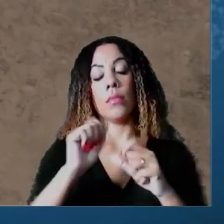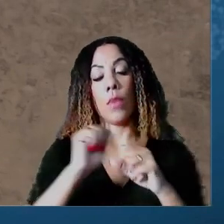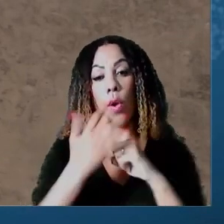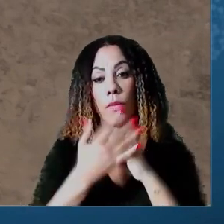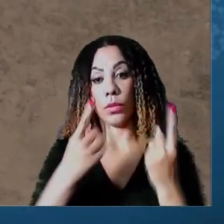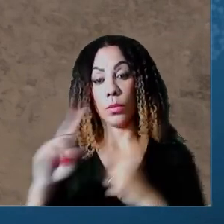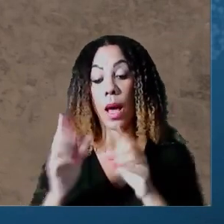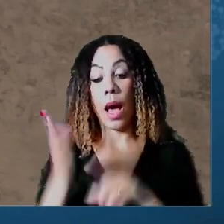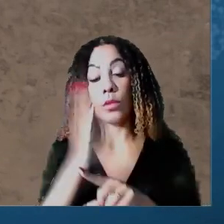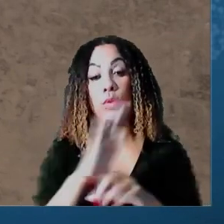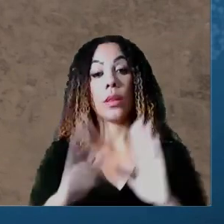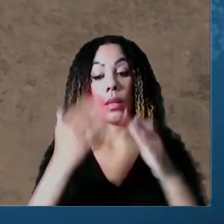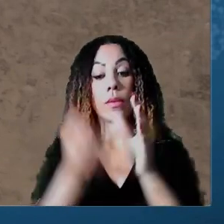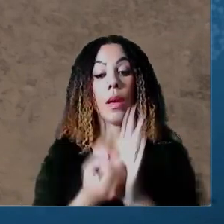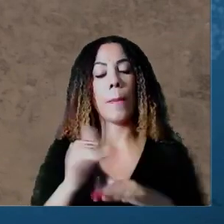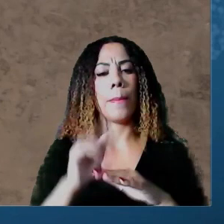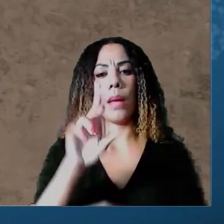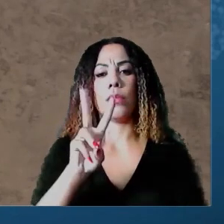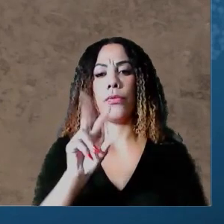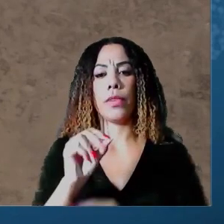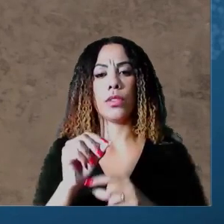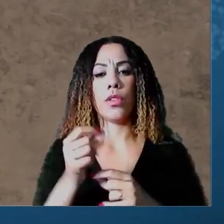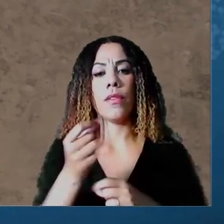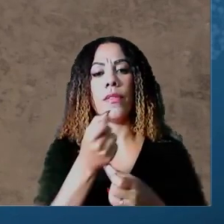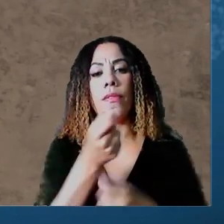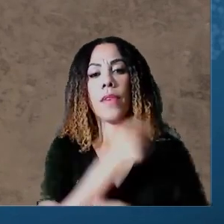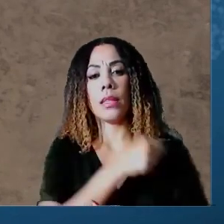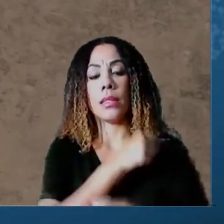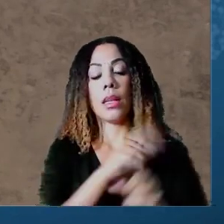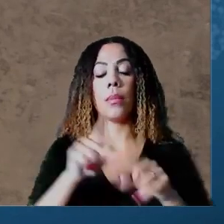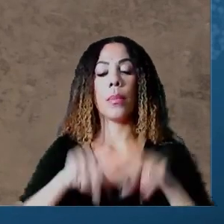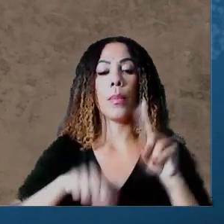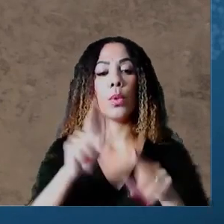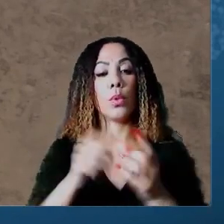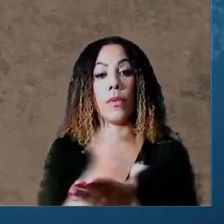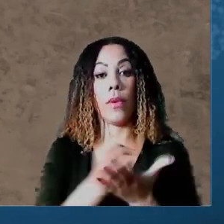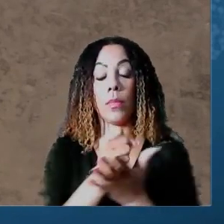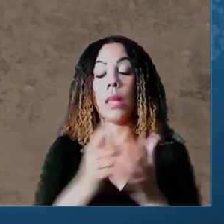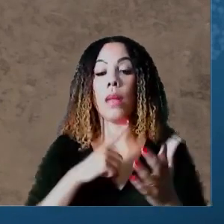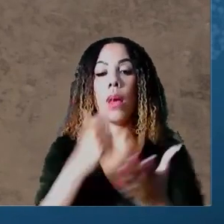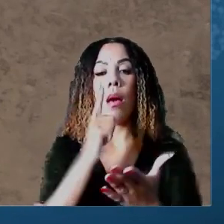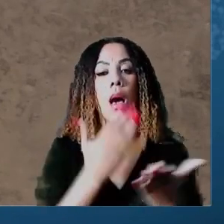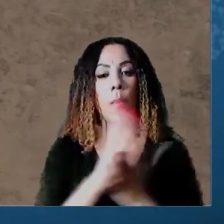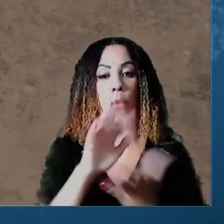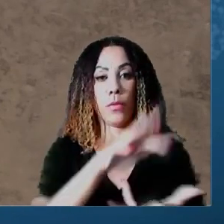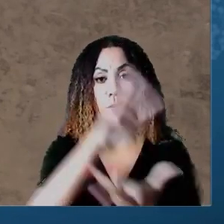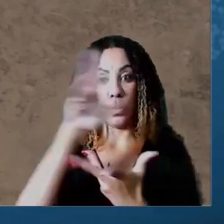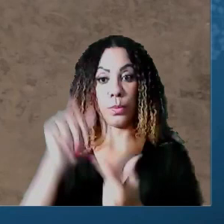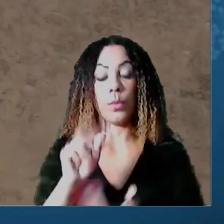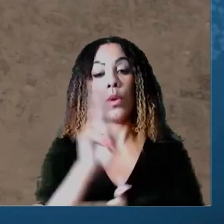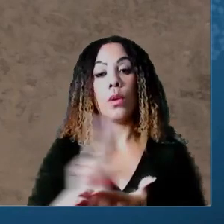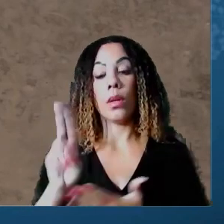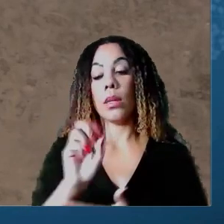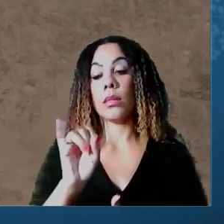de 20 vacinas e produtos farmacêuticos licenciados globalmente. Na Universidade de Siena, é